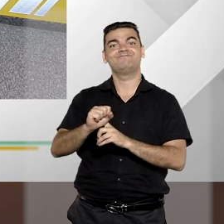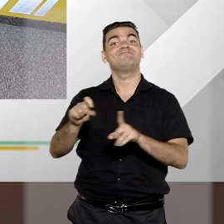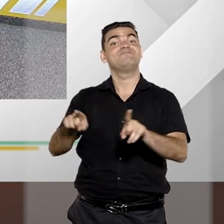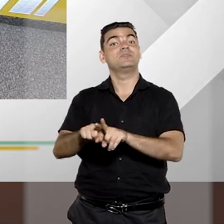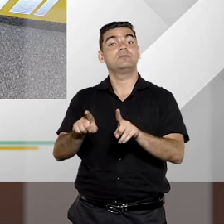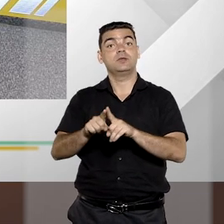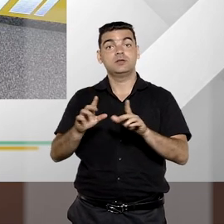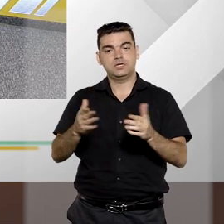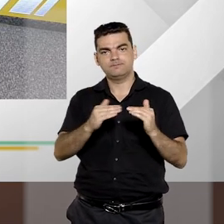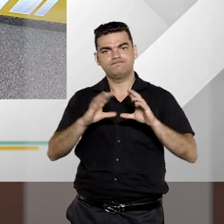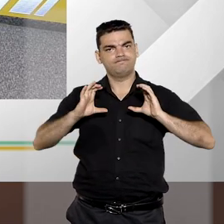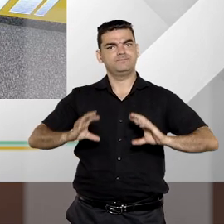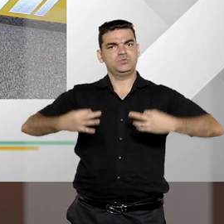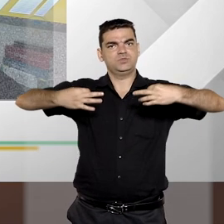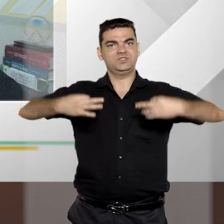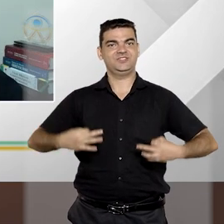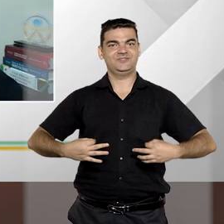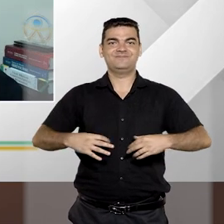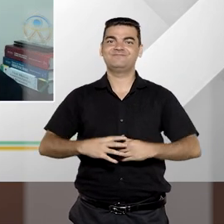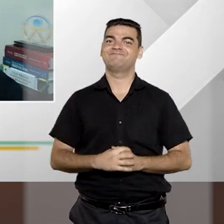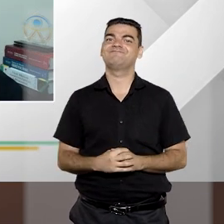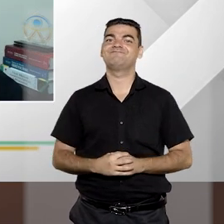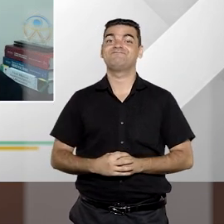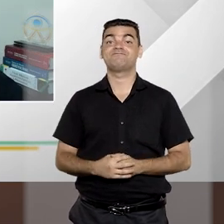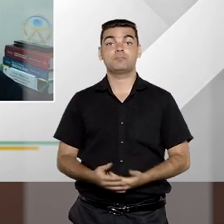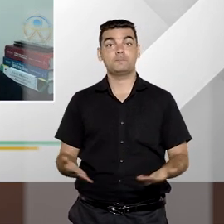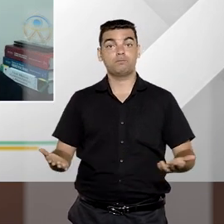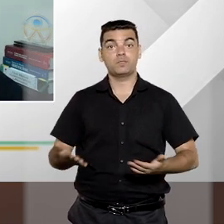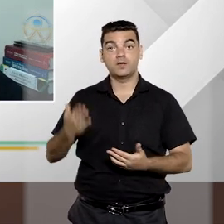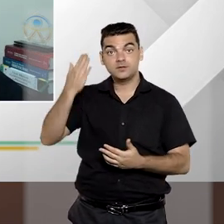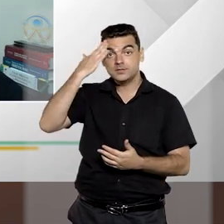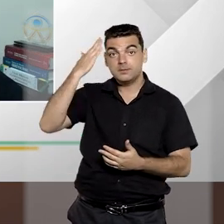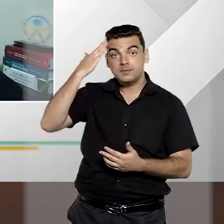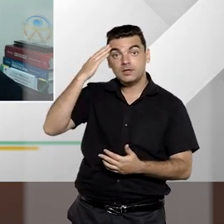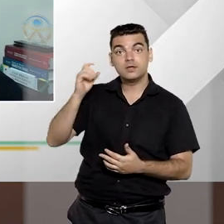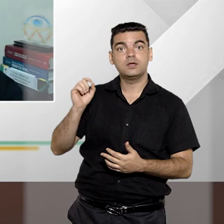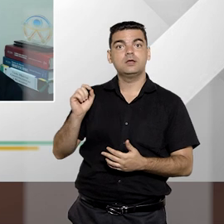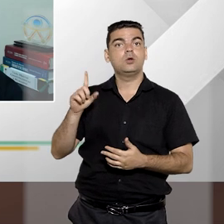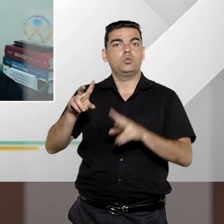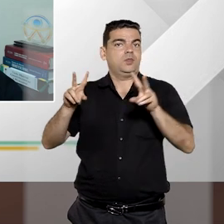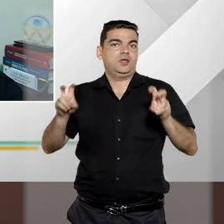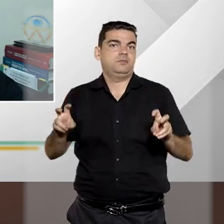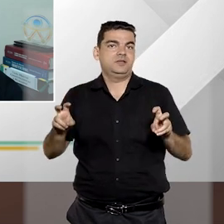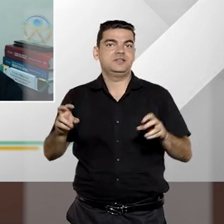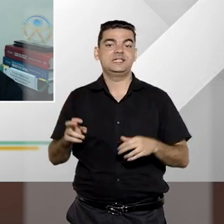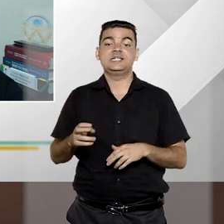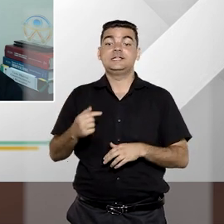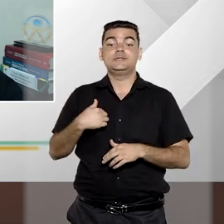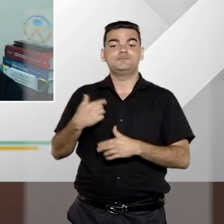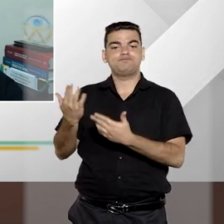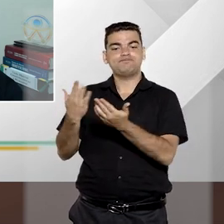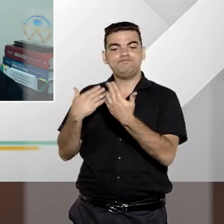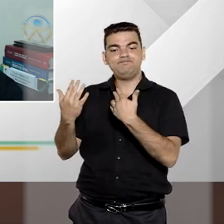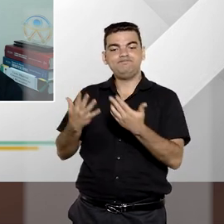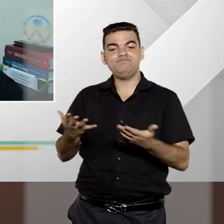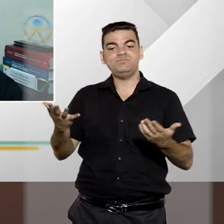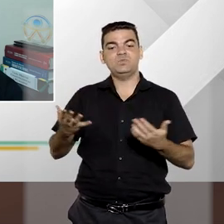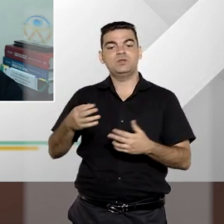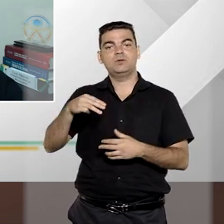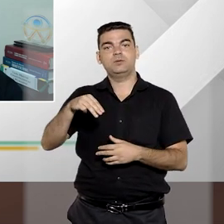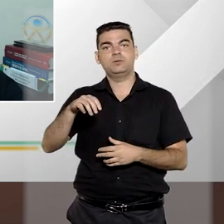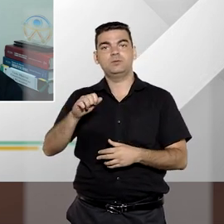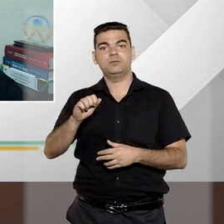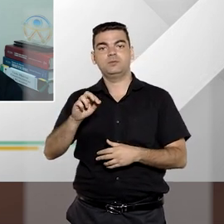e em prol da cidadania. Para sabermos mais sobre esse assunto, vamos conversar com